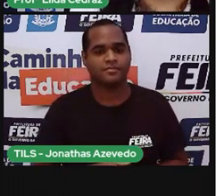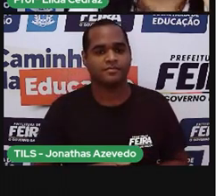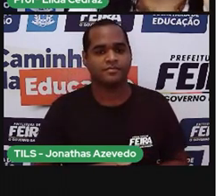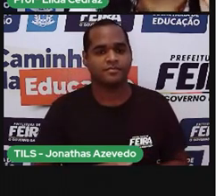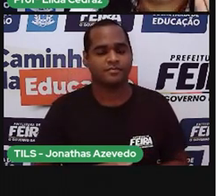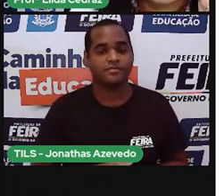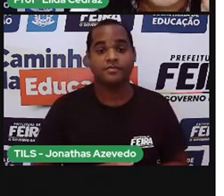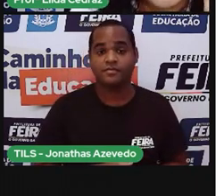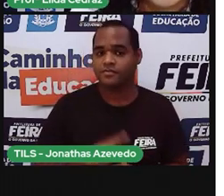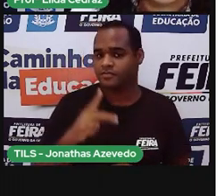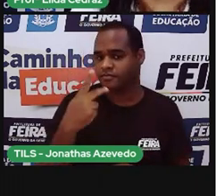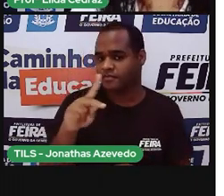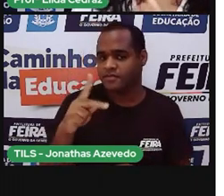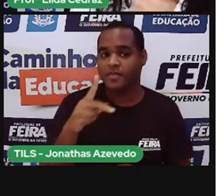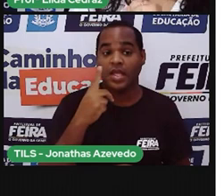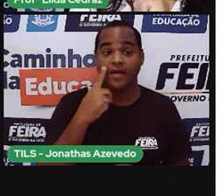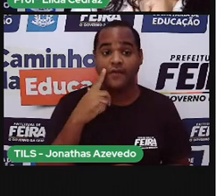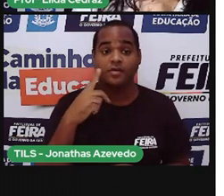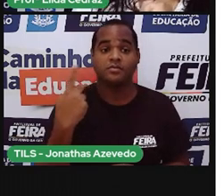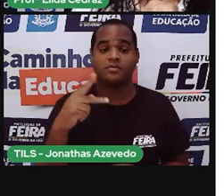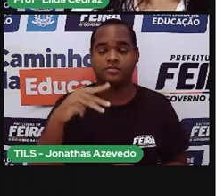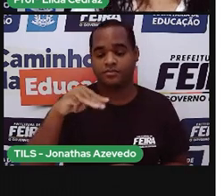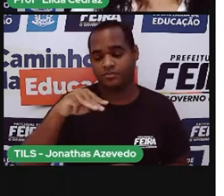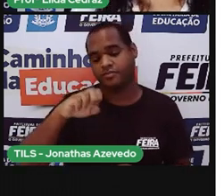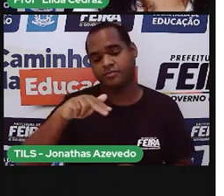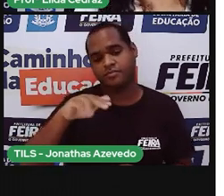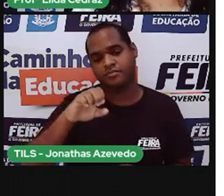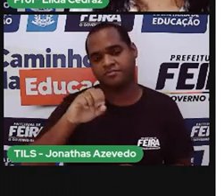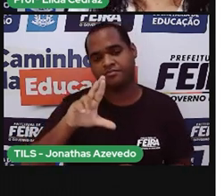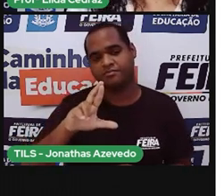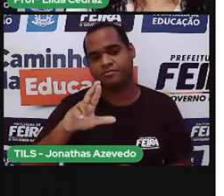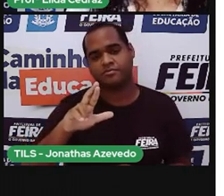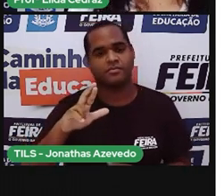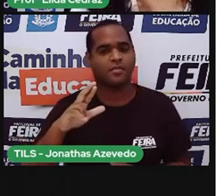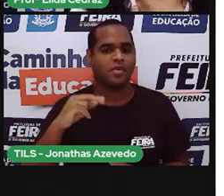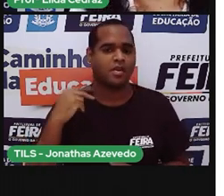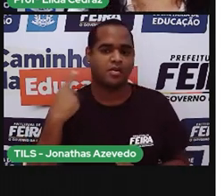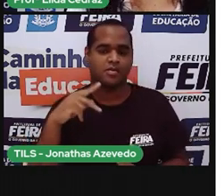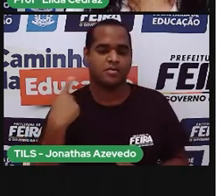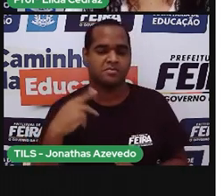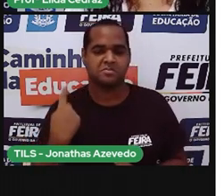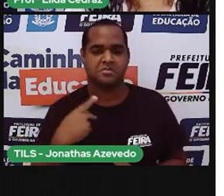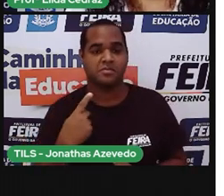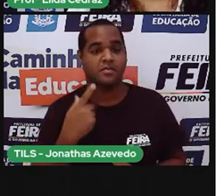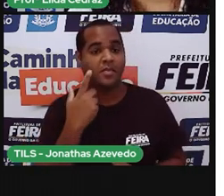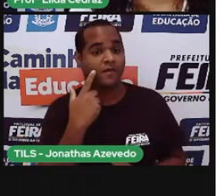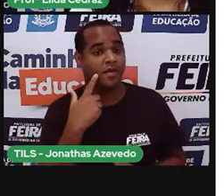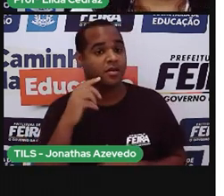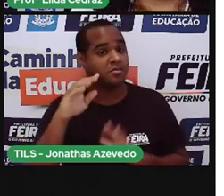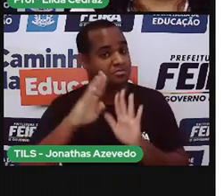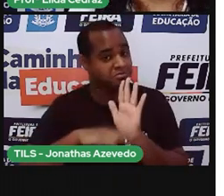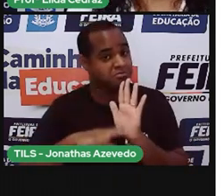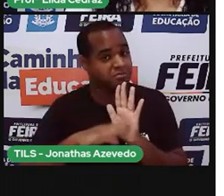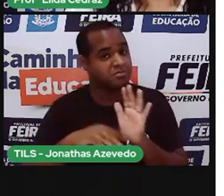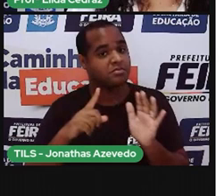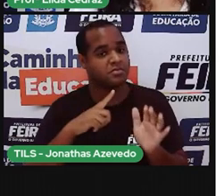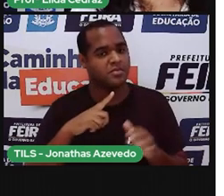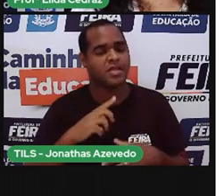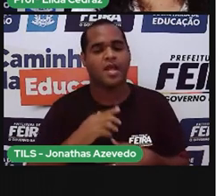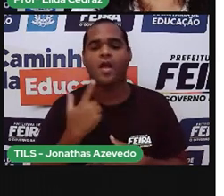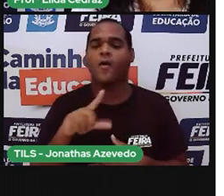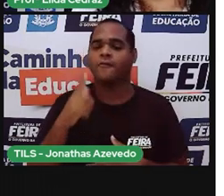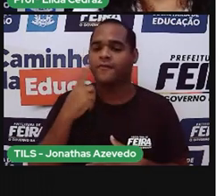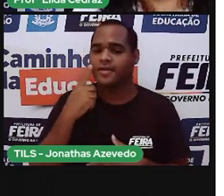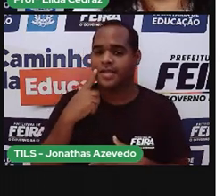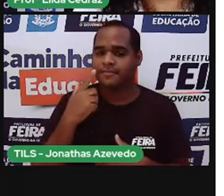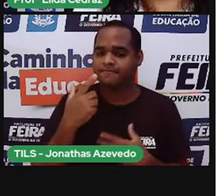Grama é menor que 1 quilo. E agora você vai representar